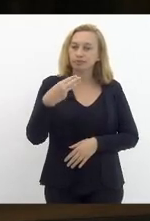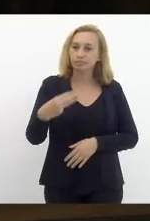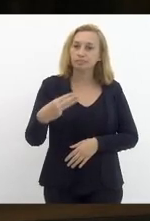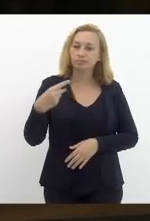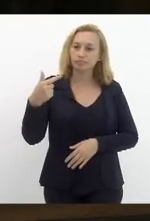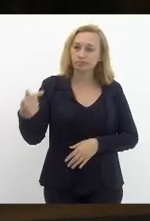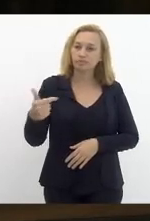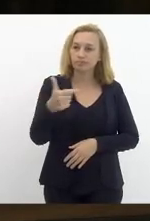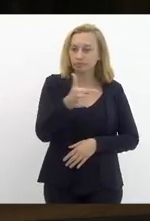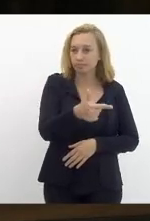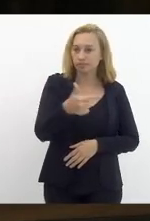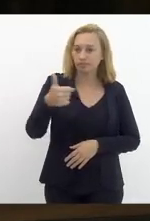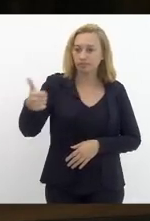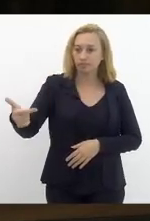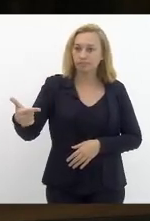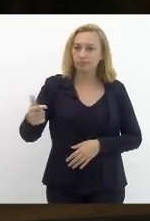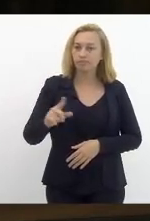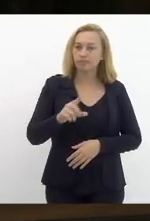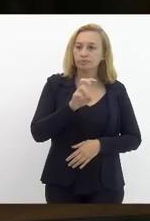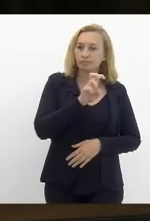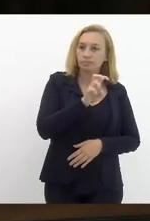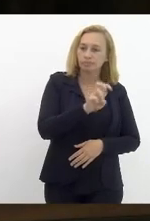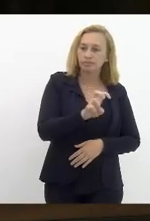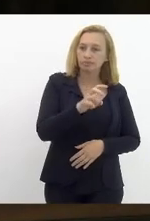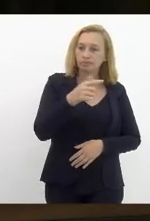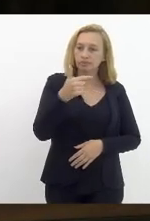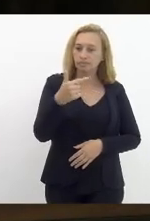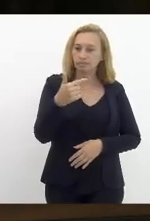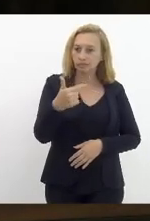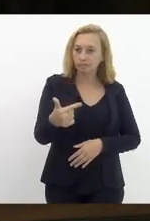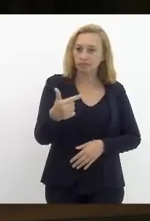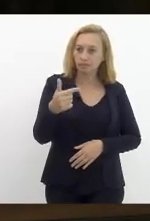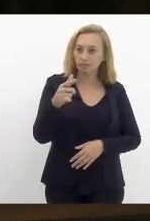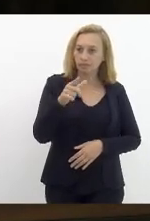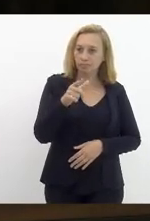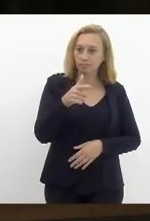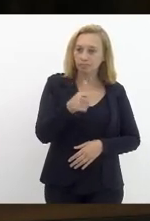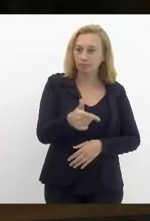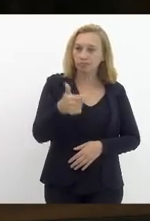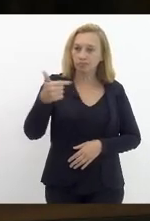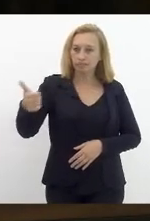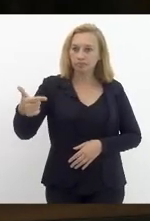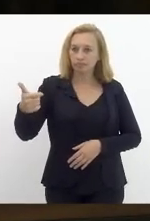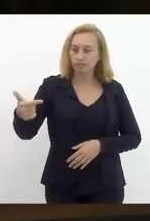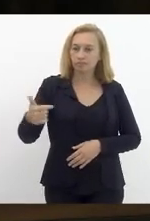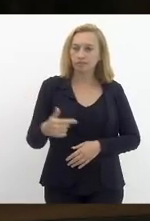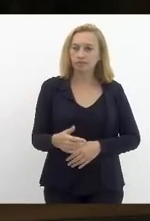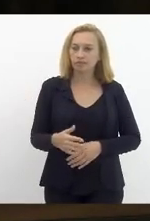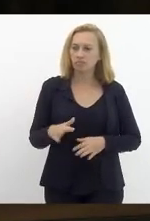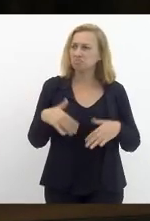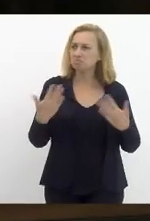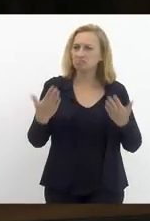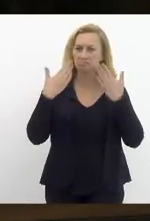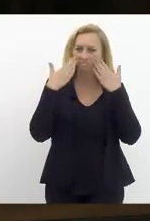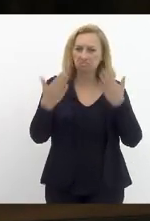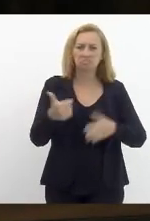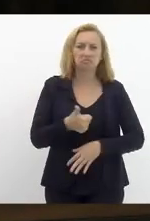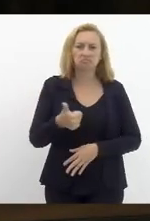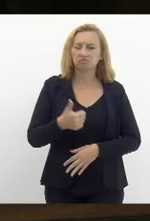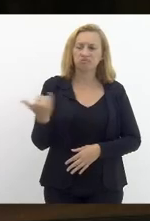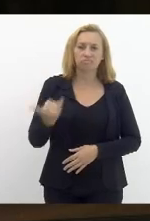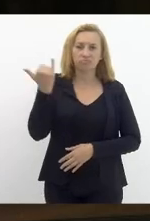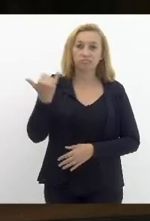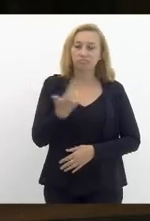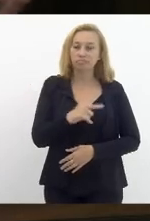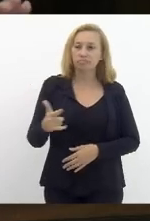5337 de 2022 e o outro 5352 de 2022. Não tem importância qual foi apresentado primeiro, nós